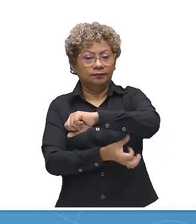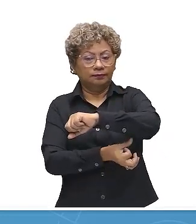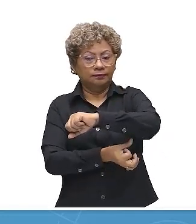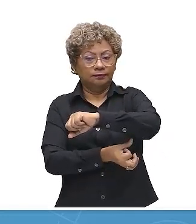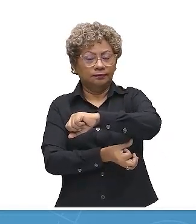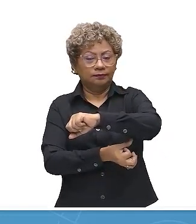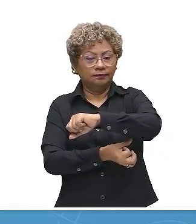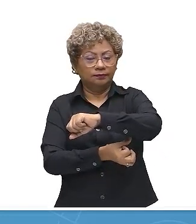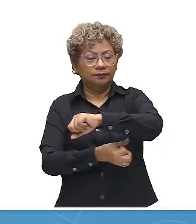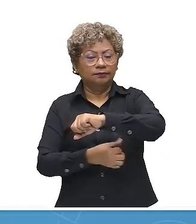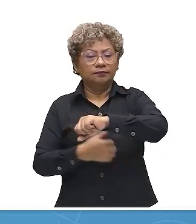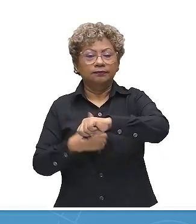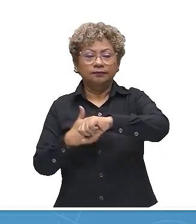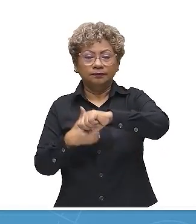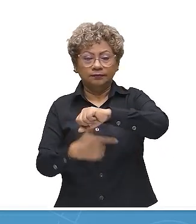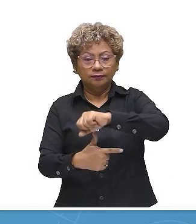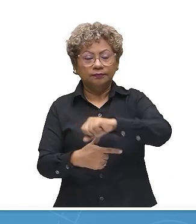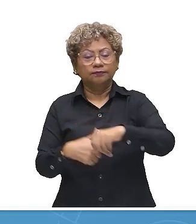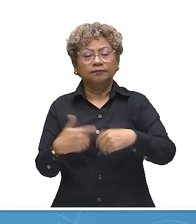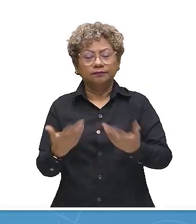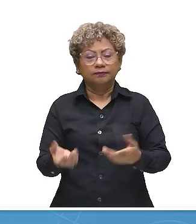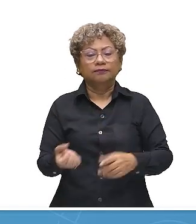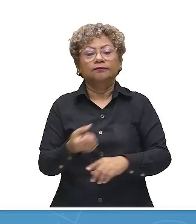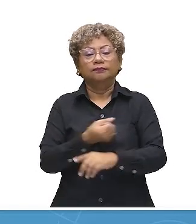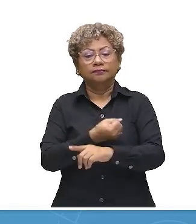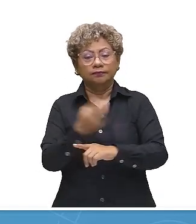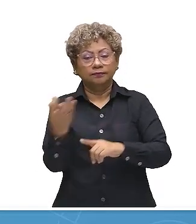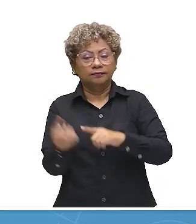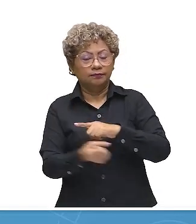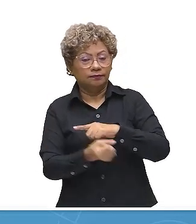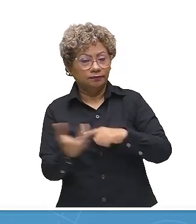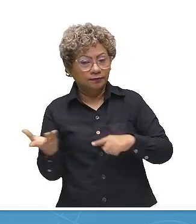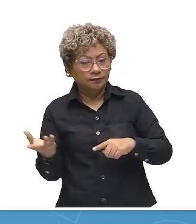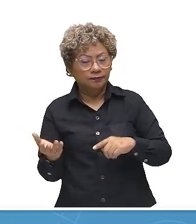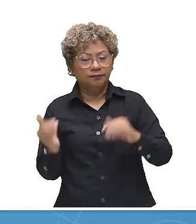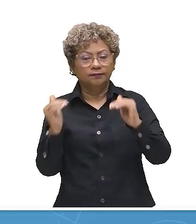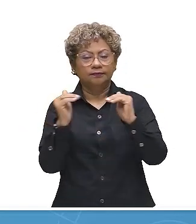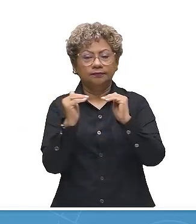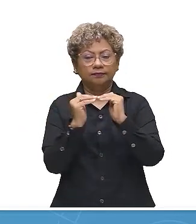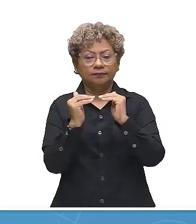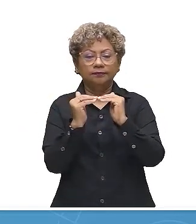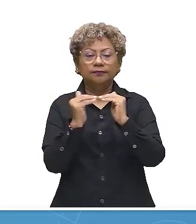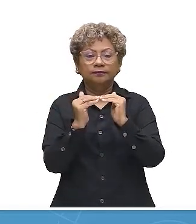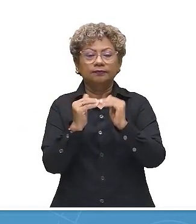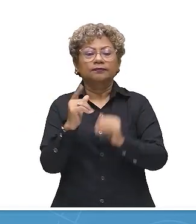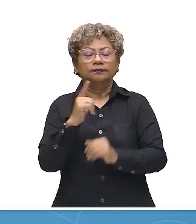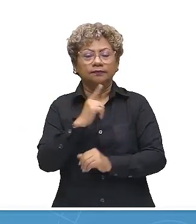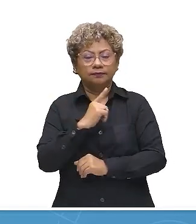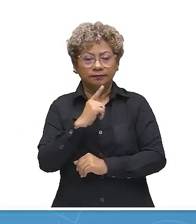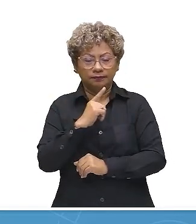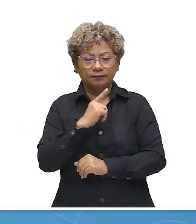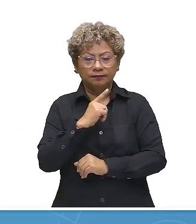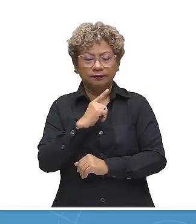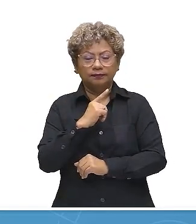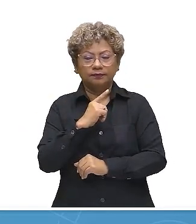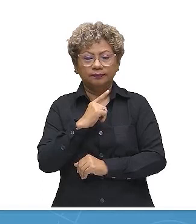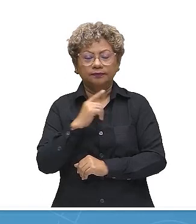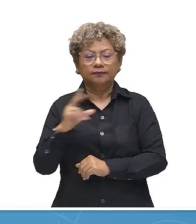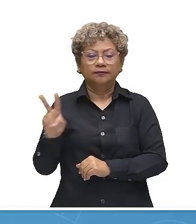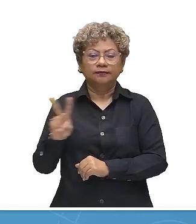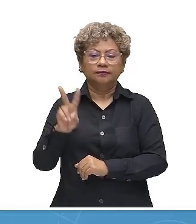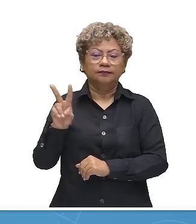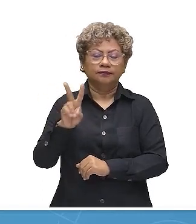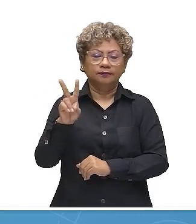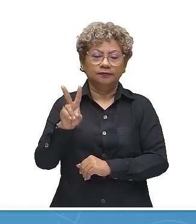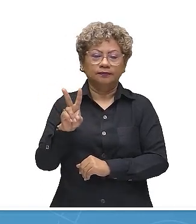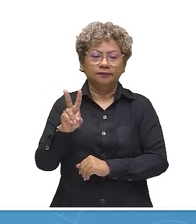frações equivalentes. Ou seja, elas têm o mesmo valor, elas representam a mesma coisa, só